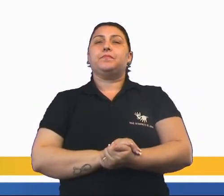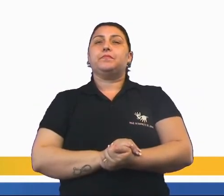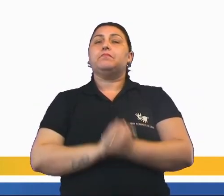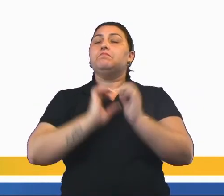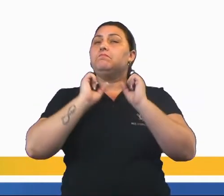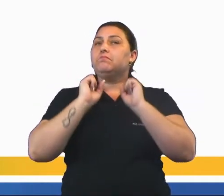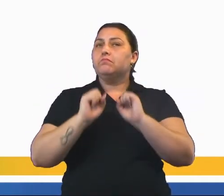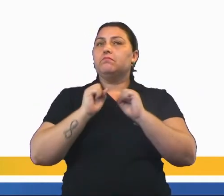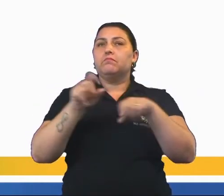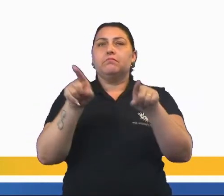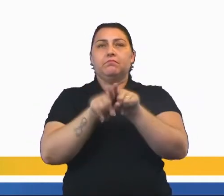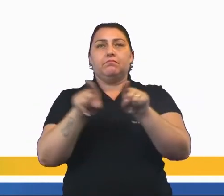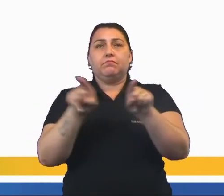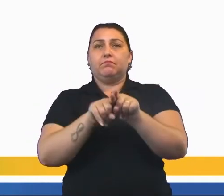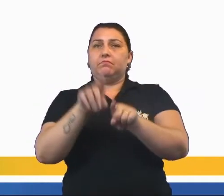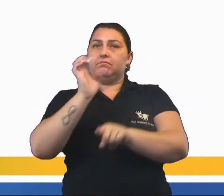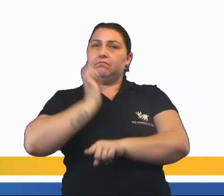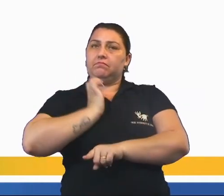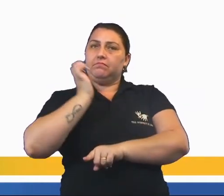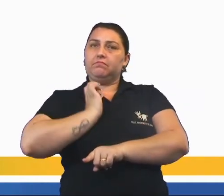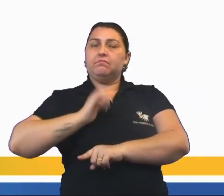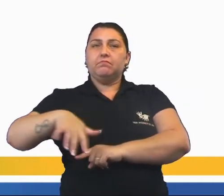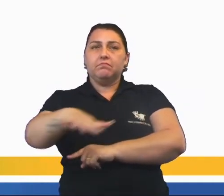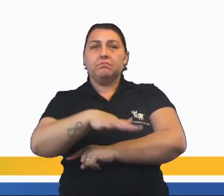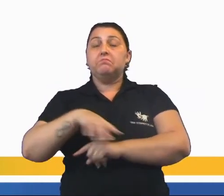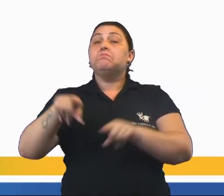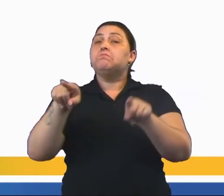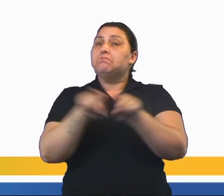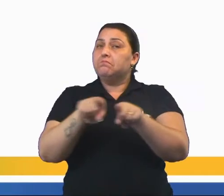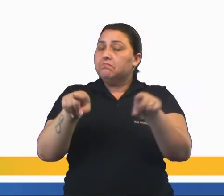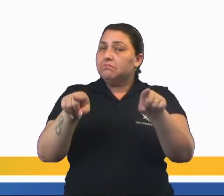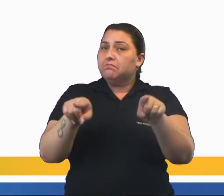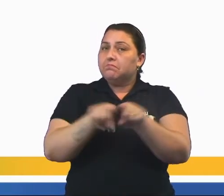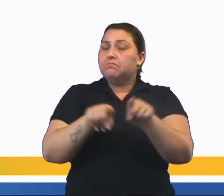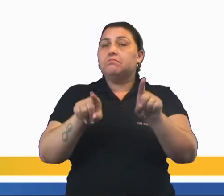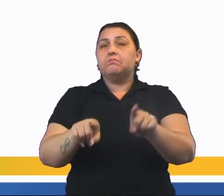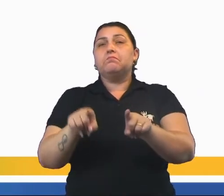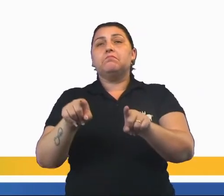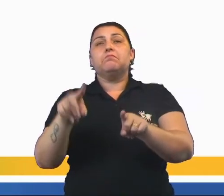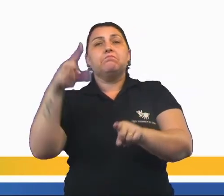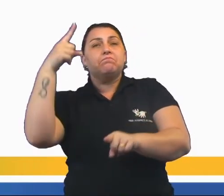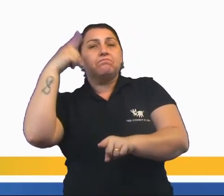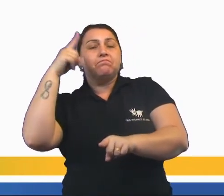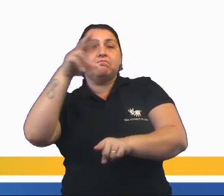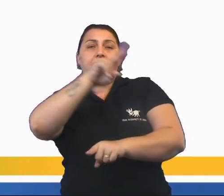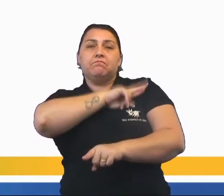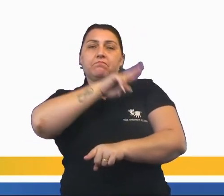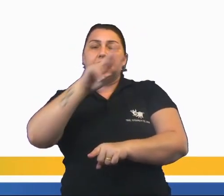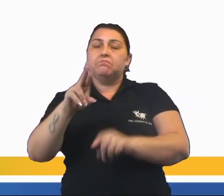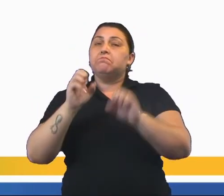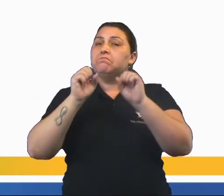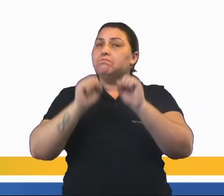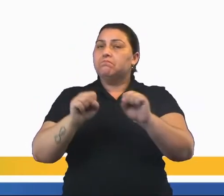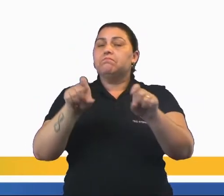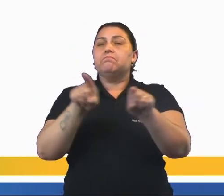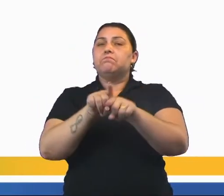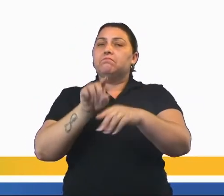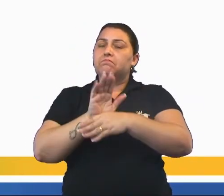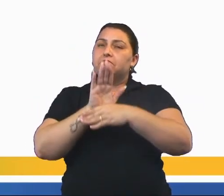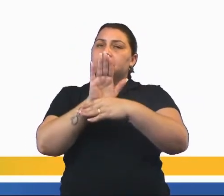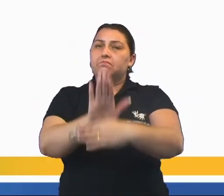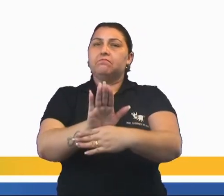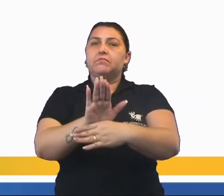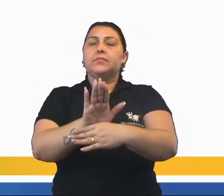pode submeter-se à ética da sociedade, pode submeter a uma visão religiosa. A religião pode